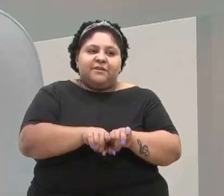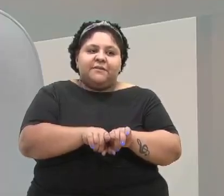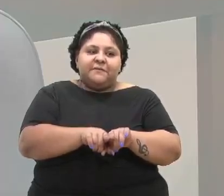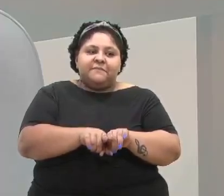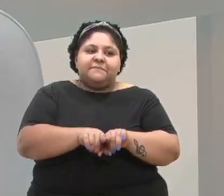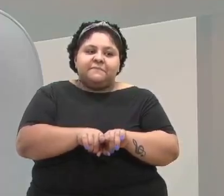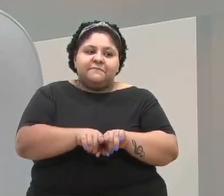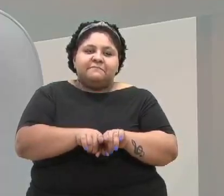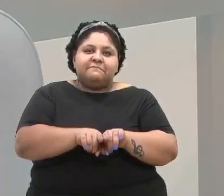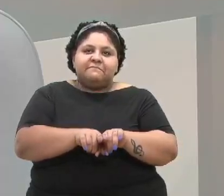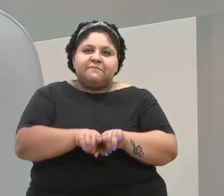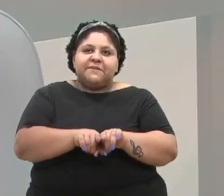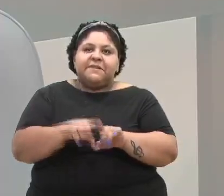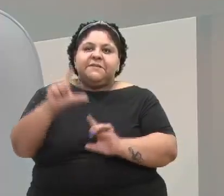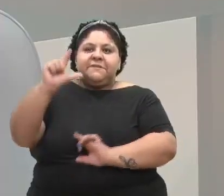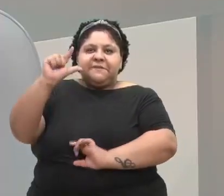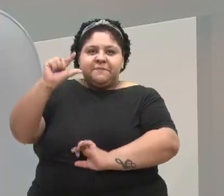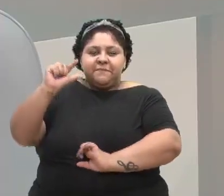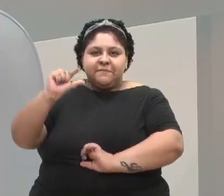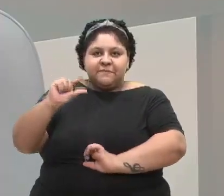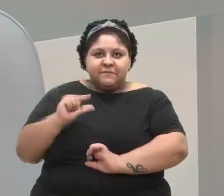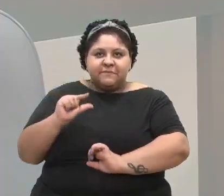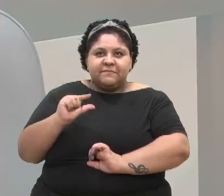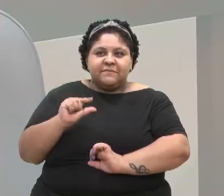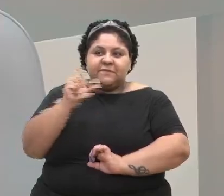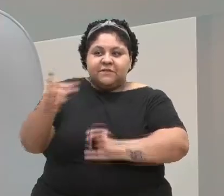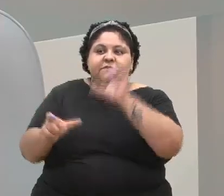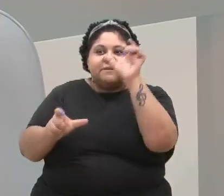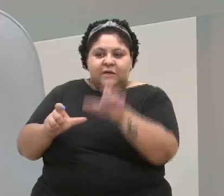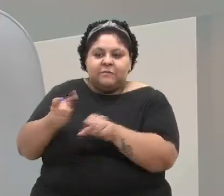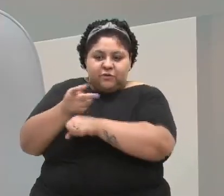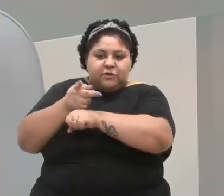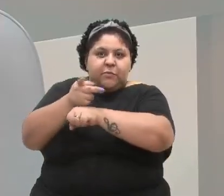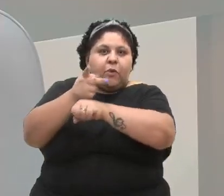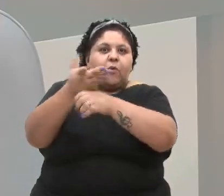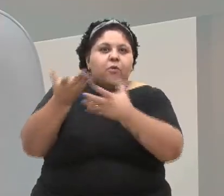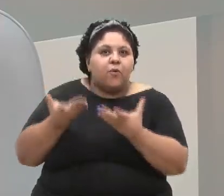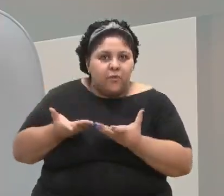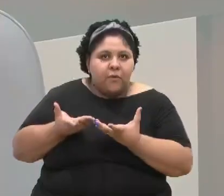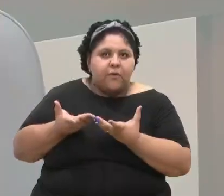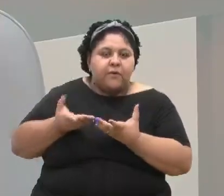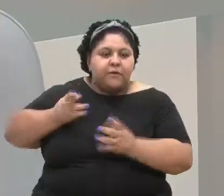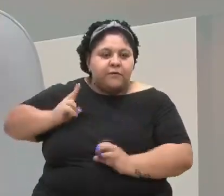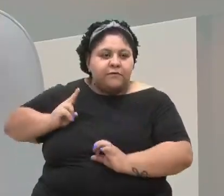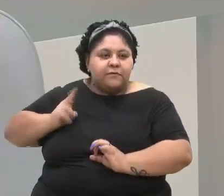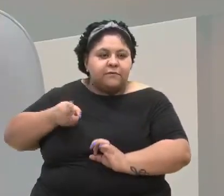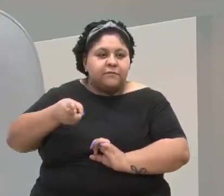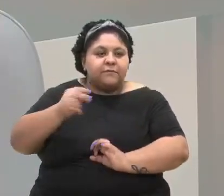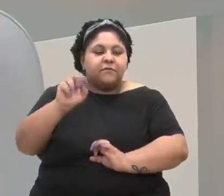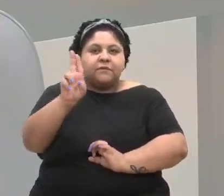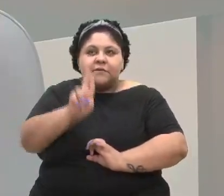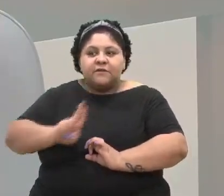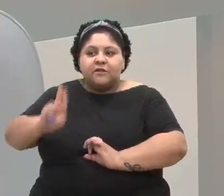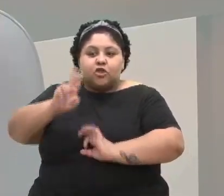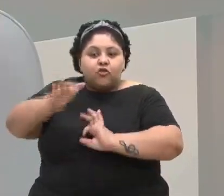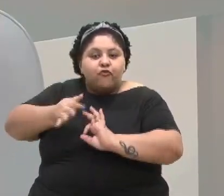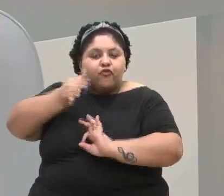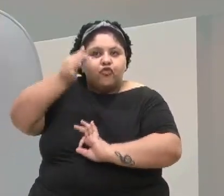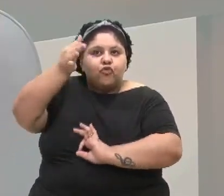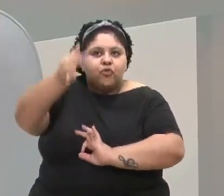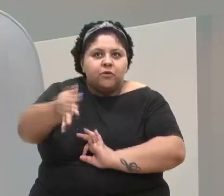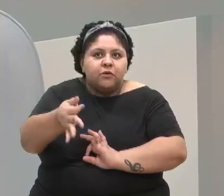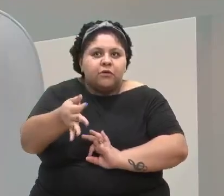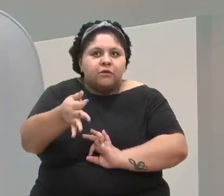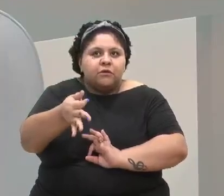usuário, diminui, enfim, as pessoas que procuram, porque sempre é o usuário lá na frente que vai ter que